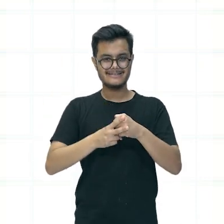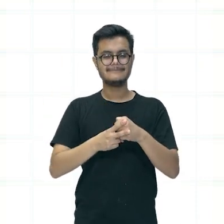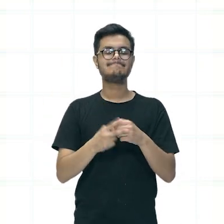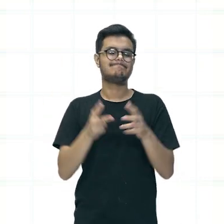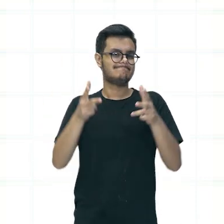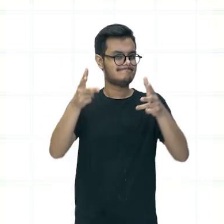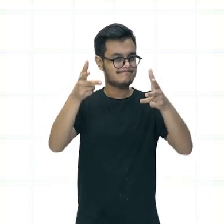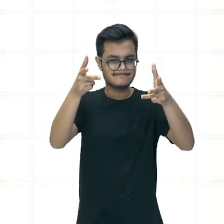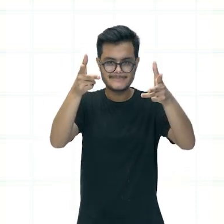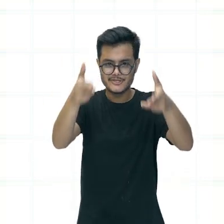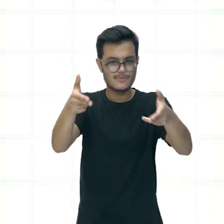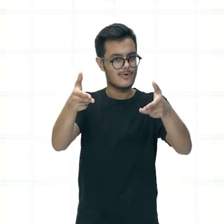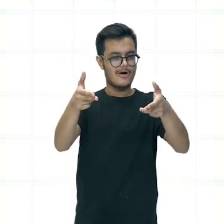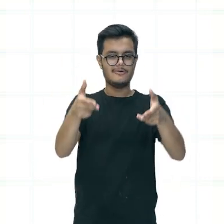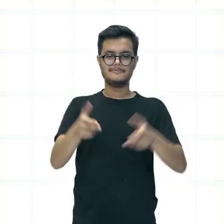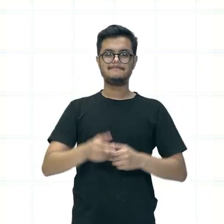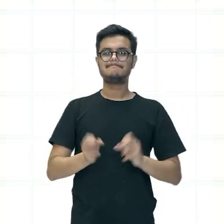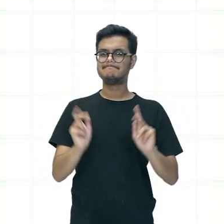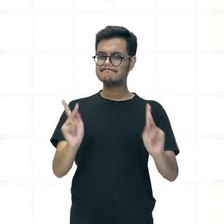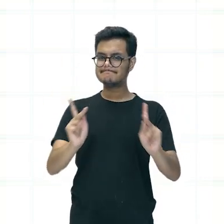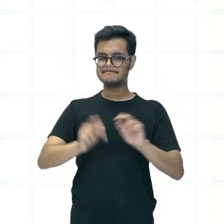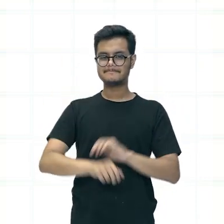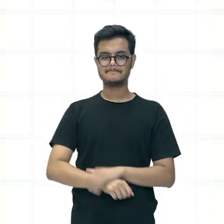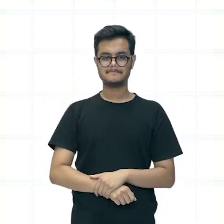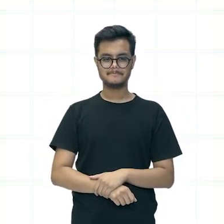forma afirmativa, alright?